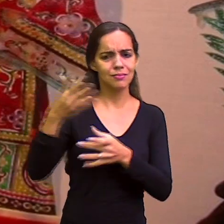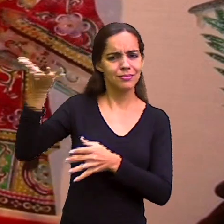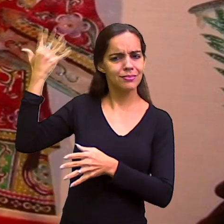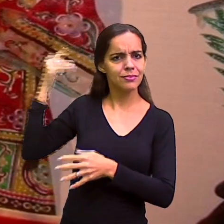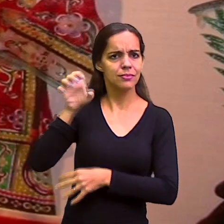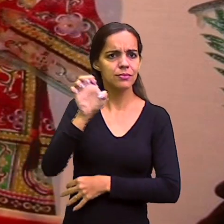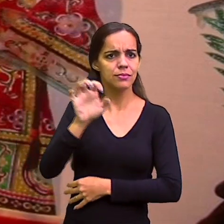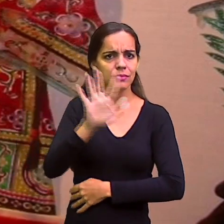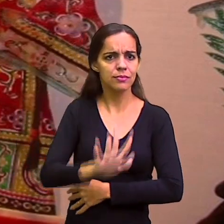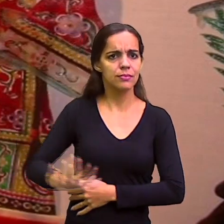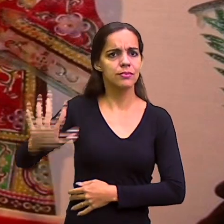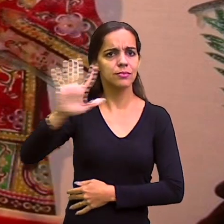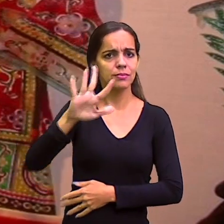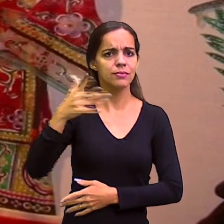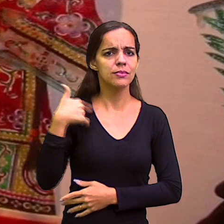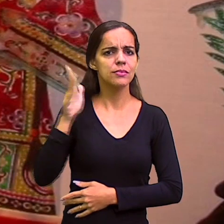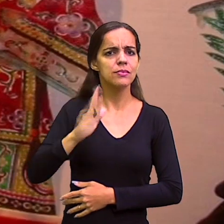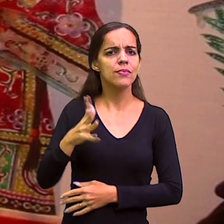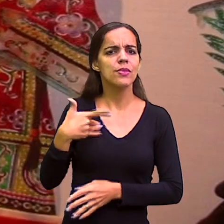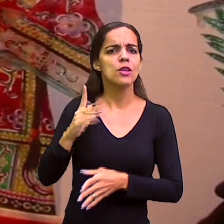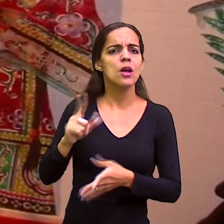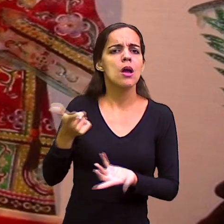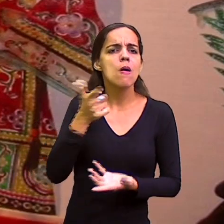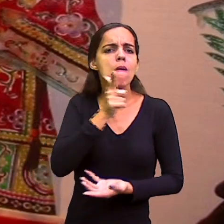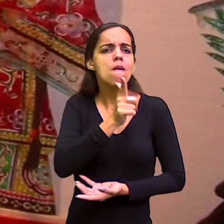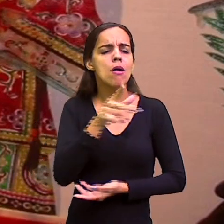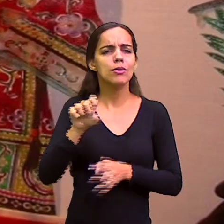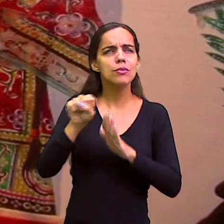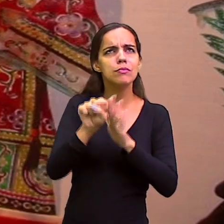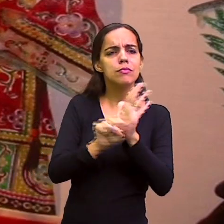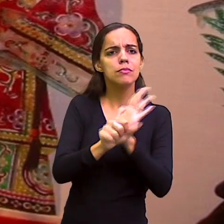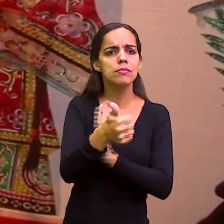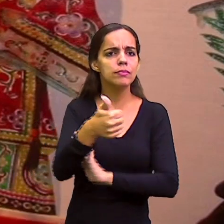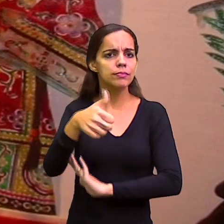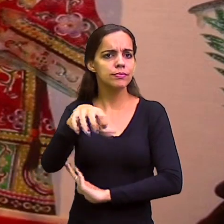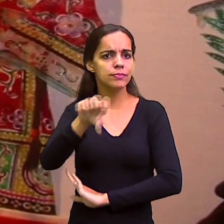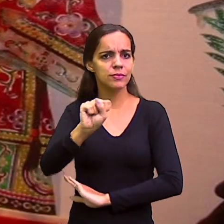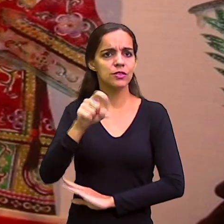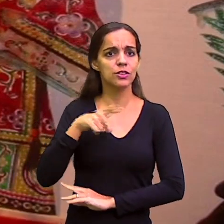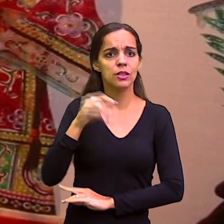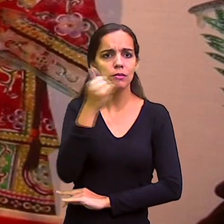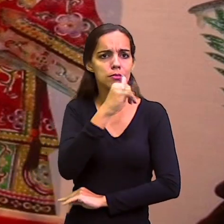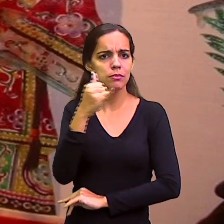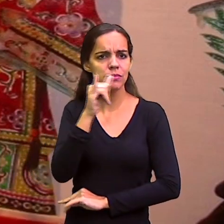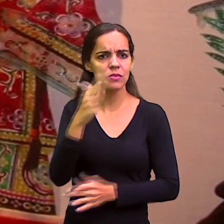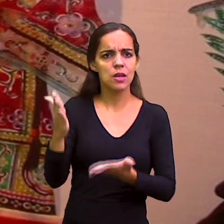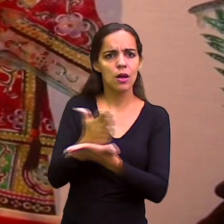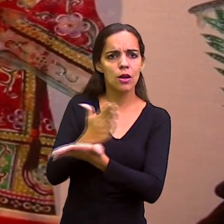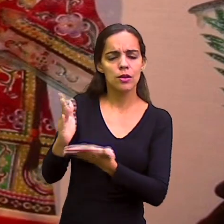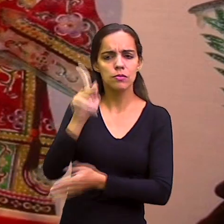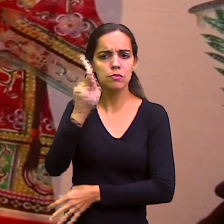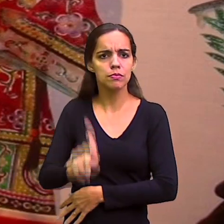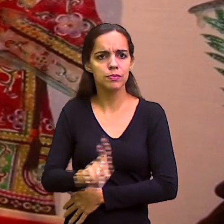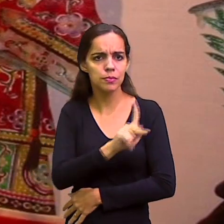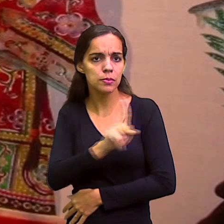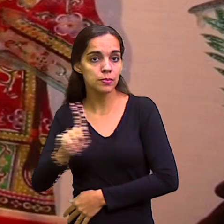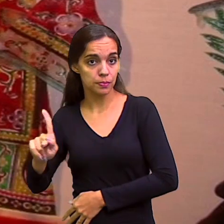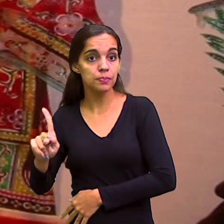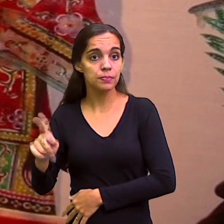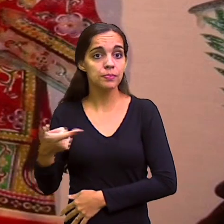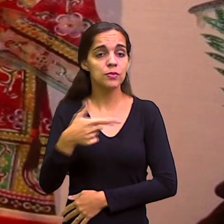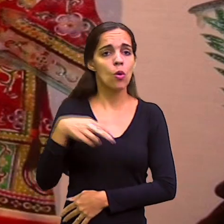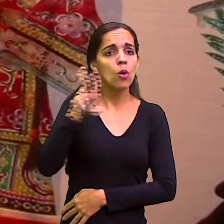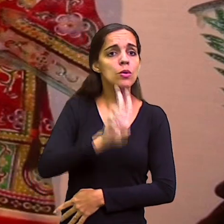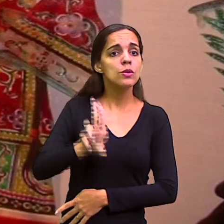Europa, mas já sabe-se que no século XVIII, na Itália, alguns padres católicos o utilizavam